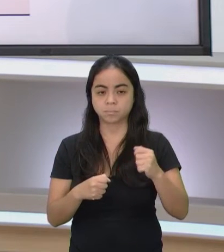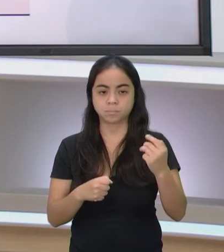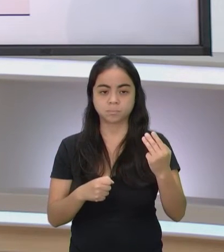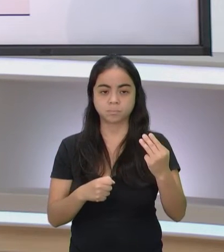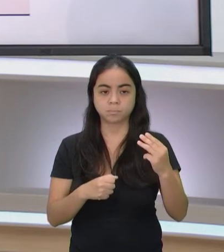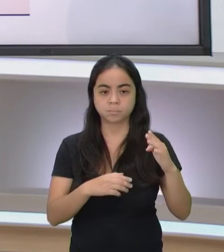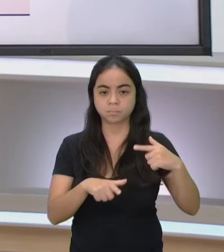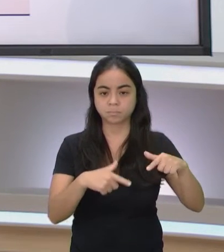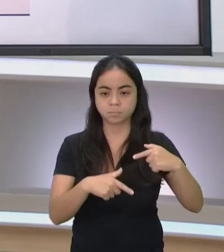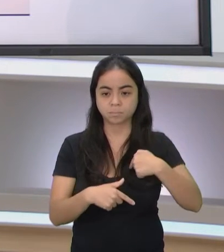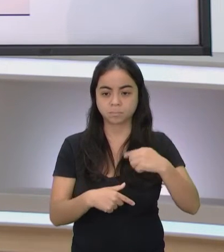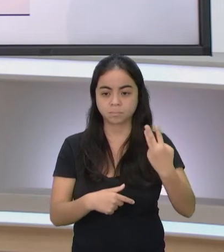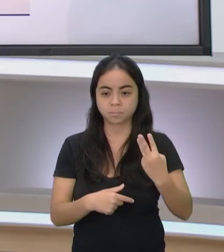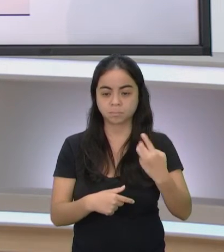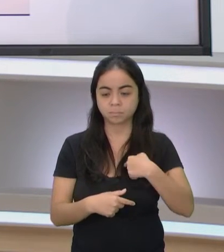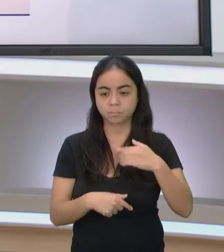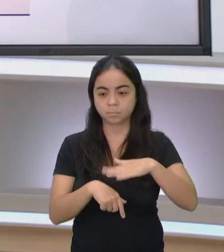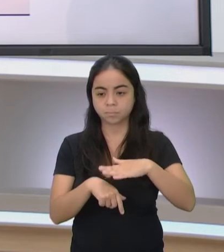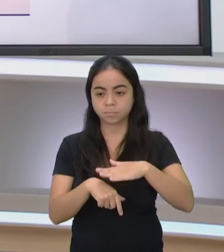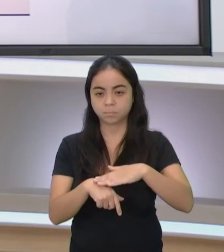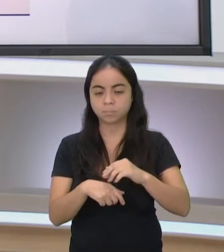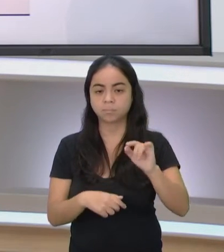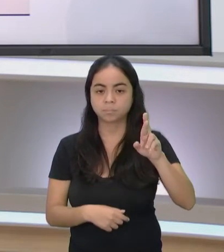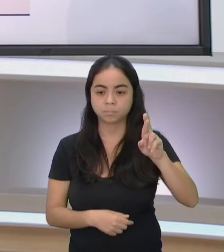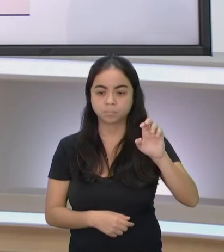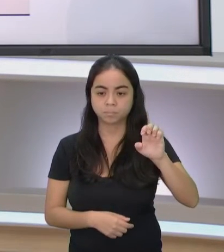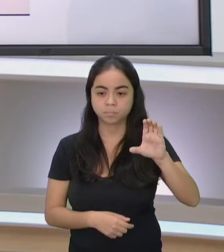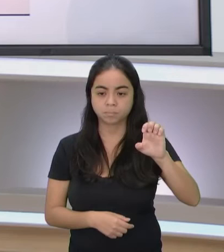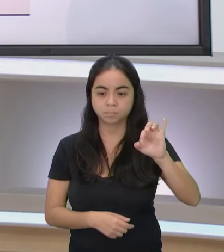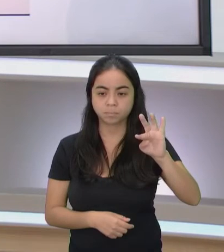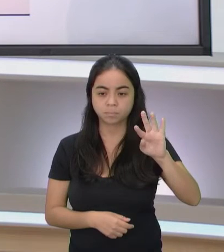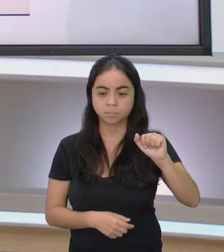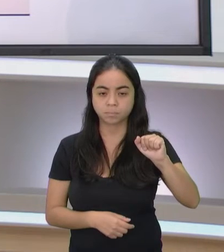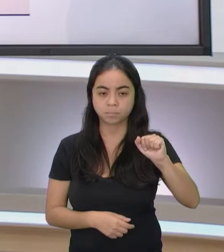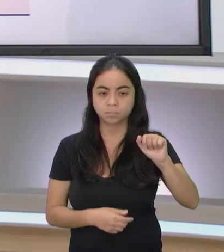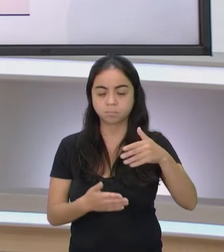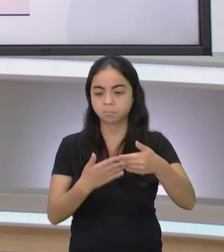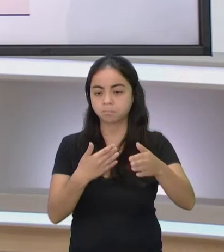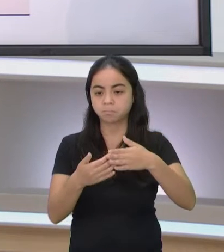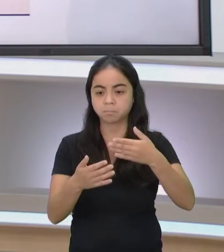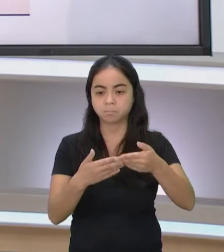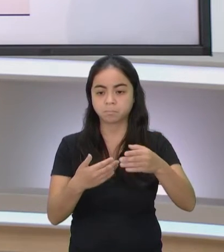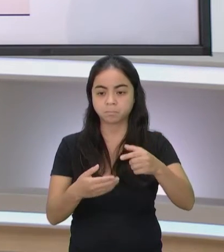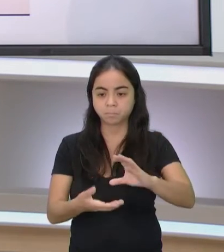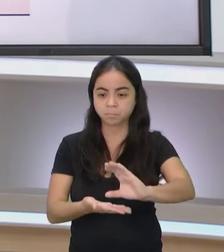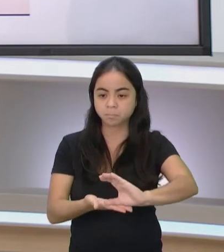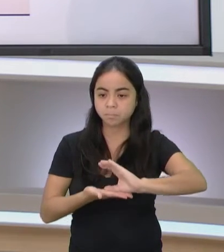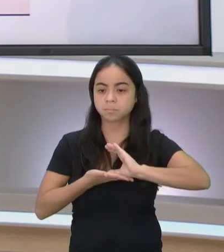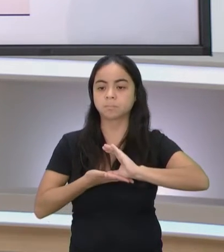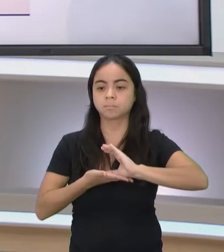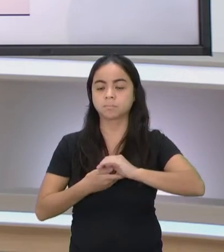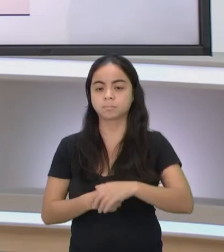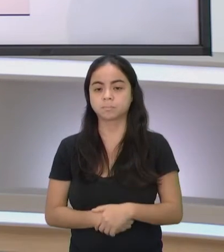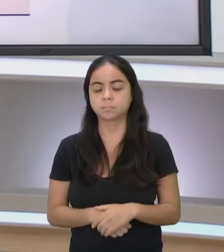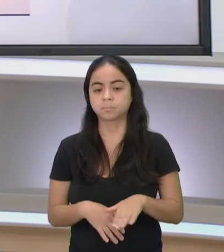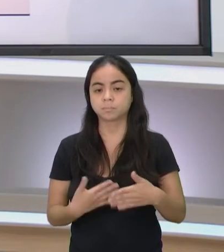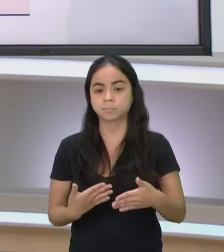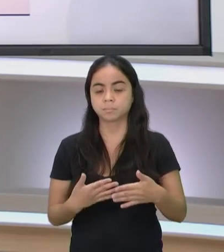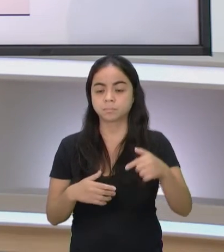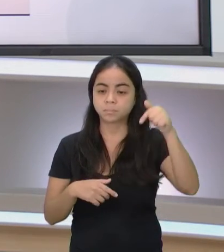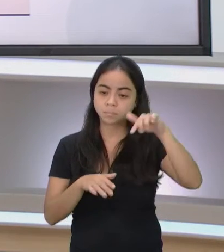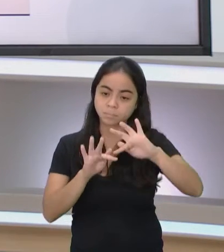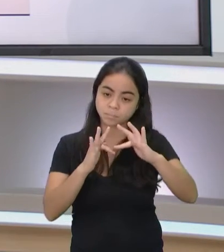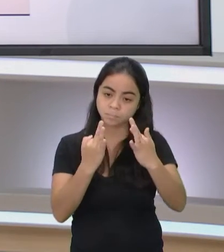que eu prestei. Essa receita é qualquer valor, qualquer valor. Eu vou colocar aqui que essa